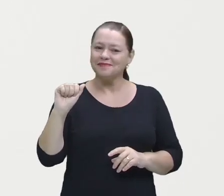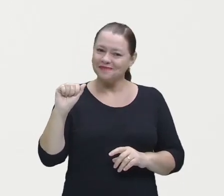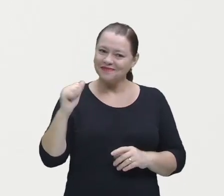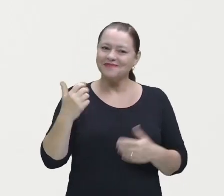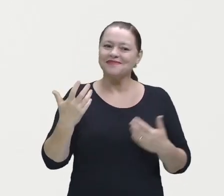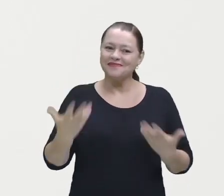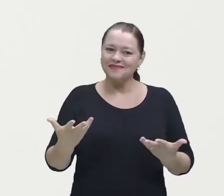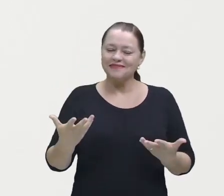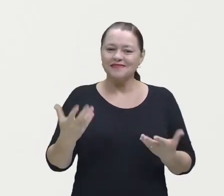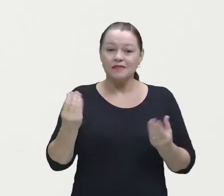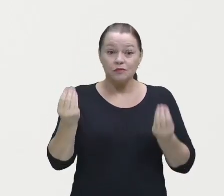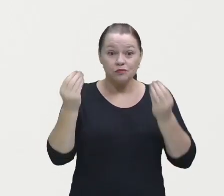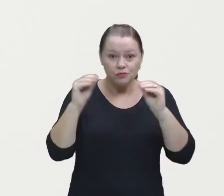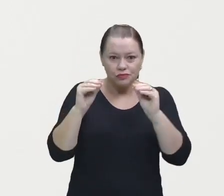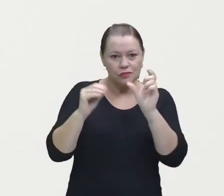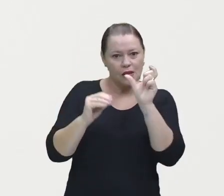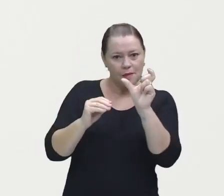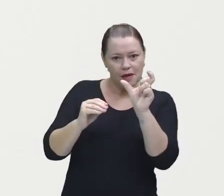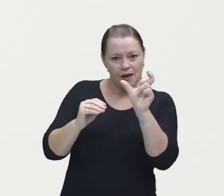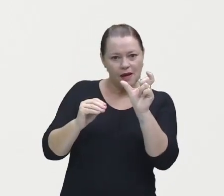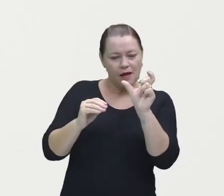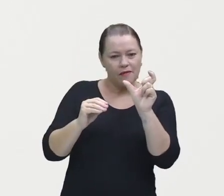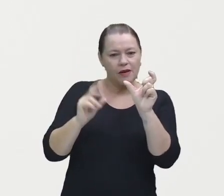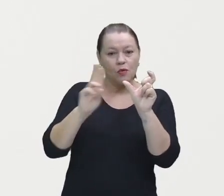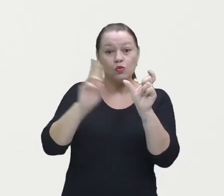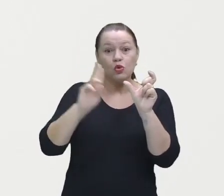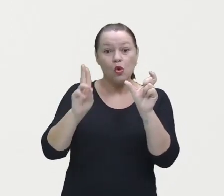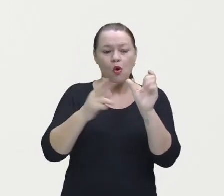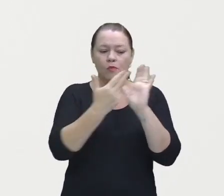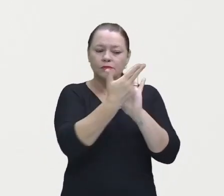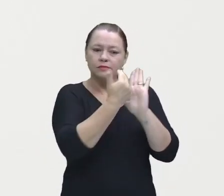Vamos escrever aqui a palavra, o nome do objeto.